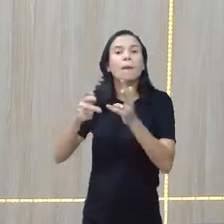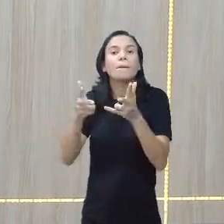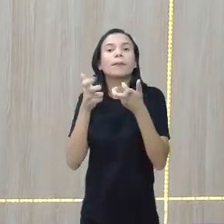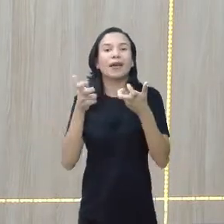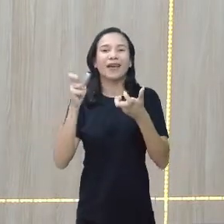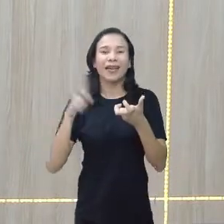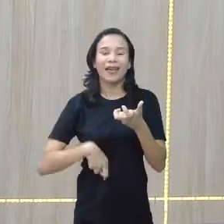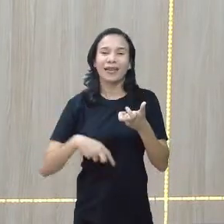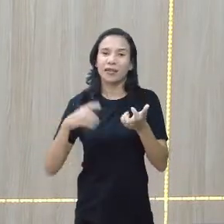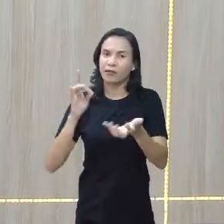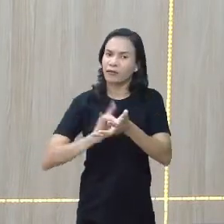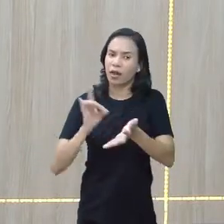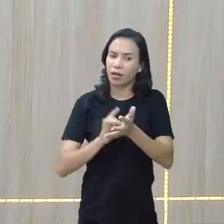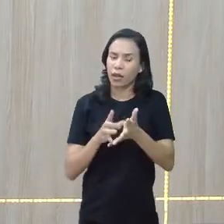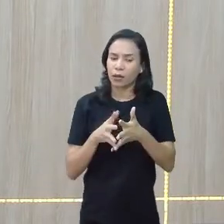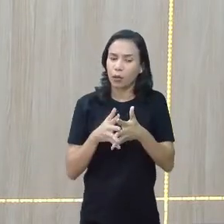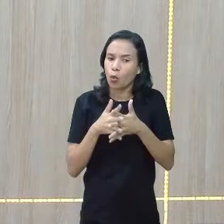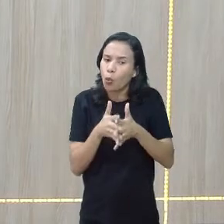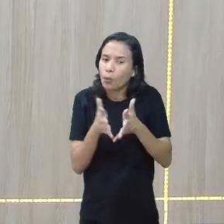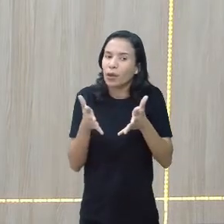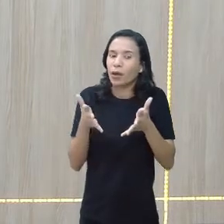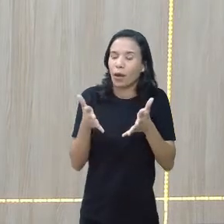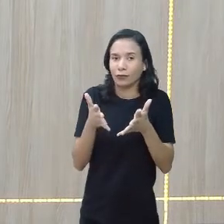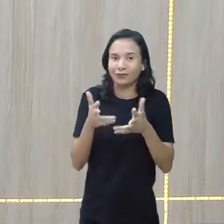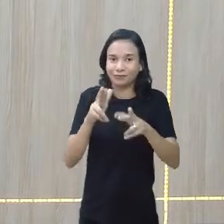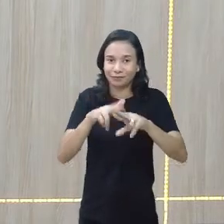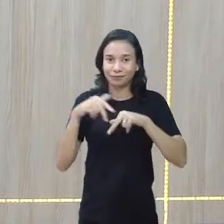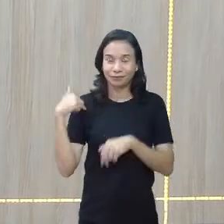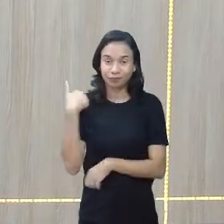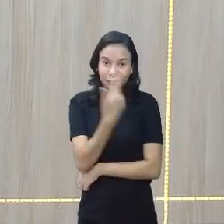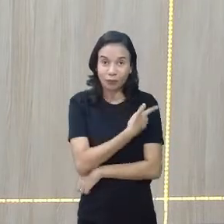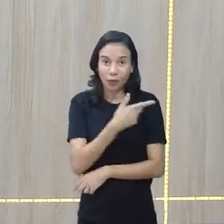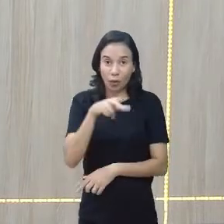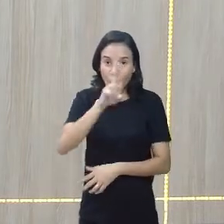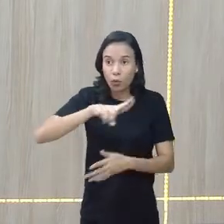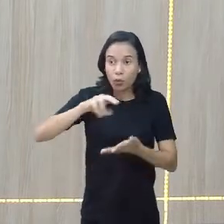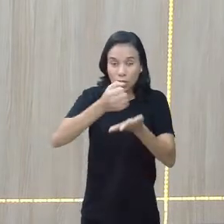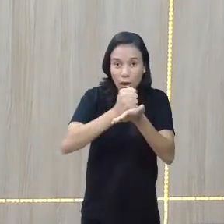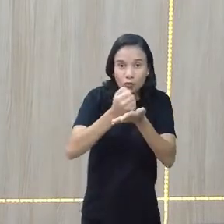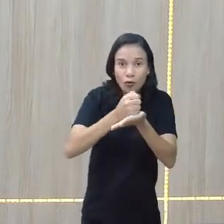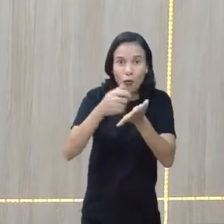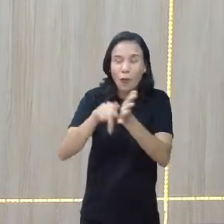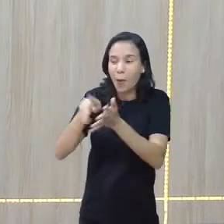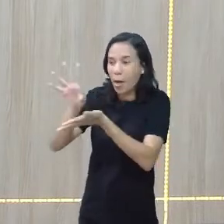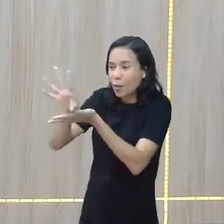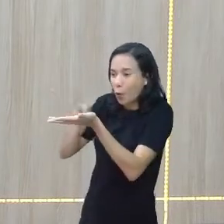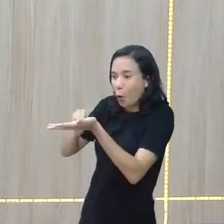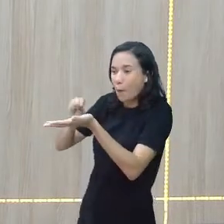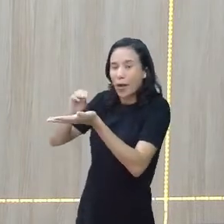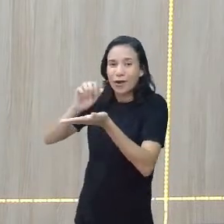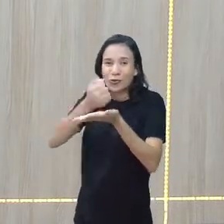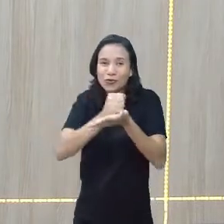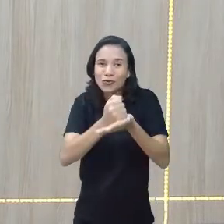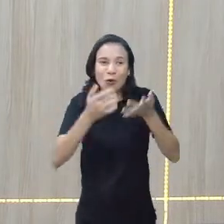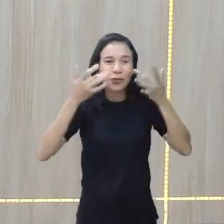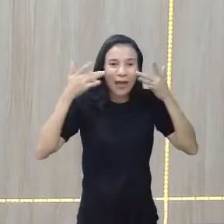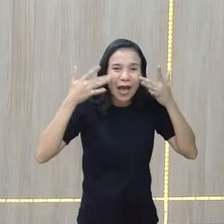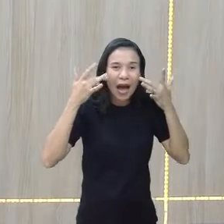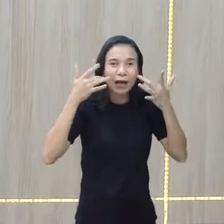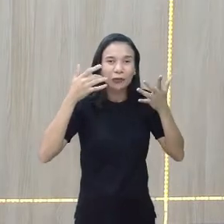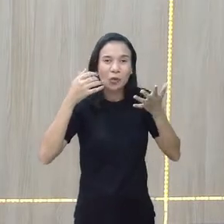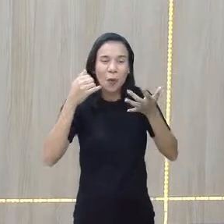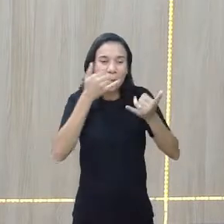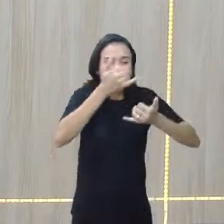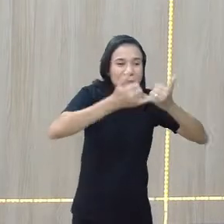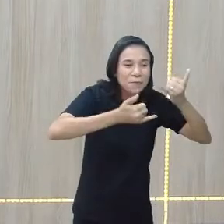é de uma complexidade muito grande. Então, quando a gente trabalha com o jogo de imitação, com o jogo teatral, com as brincadeiras,